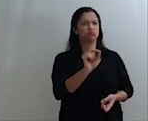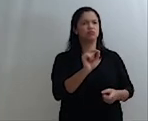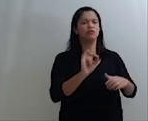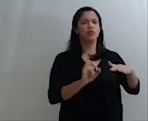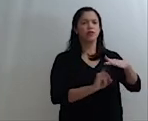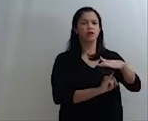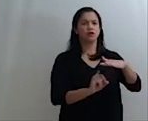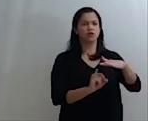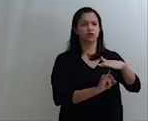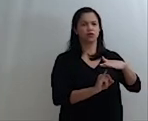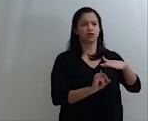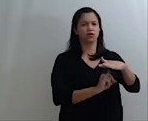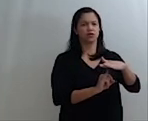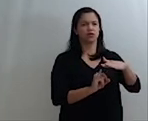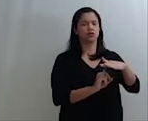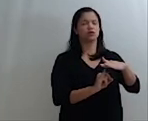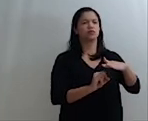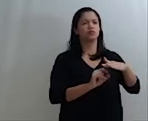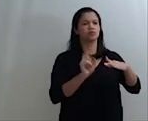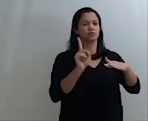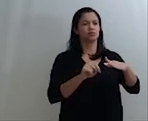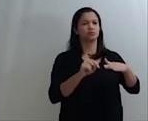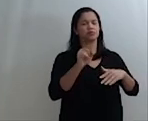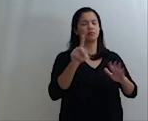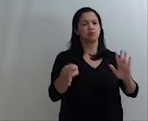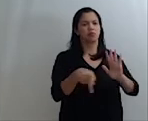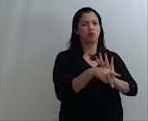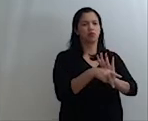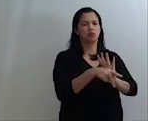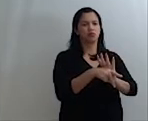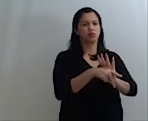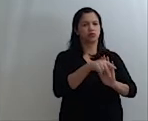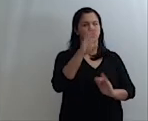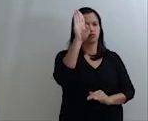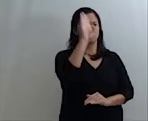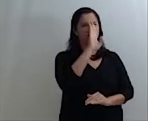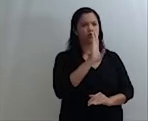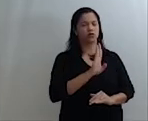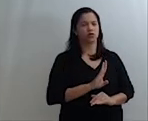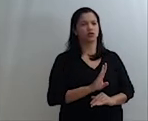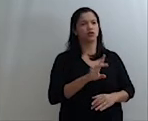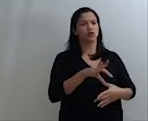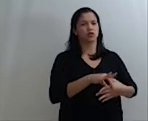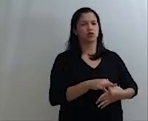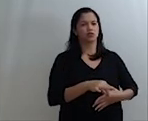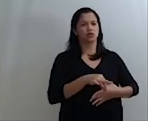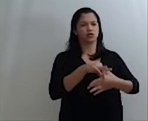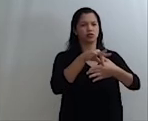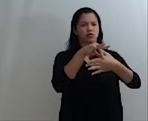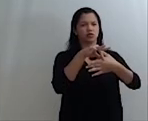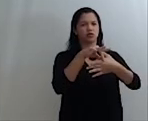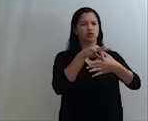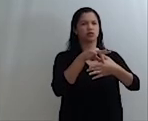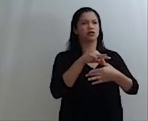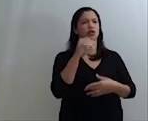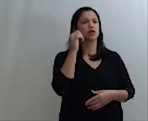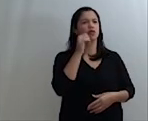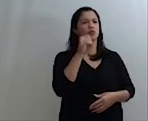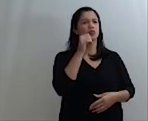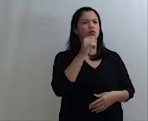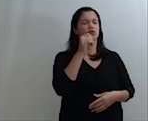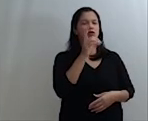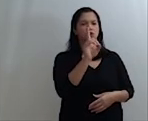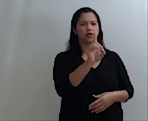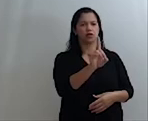Project Brasil dirigido pela Doutora Dora Cavalcante D Flávia